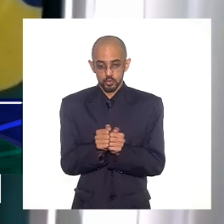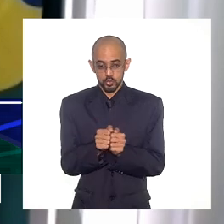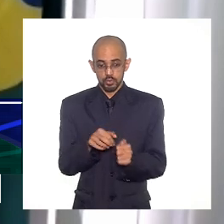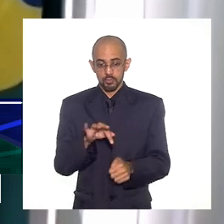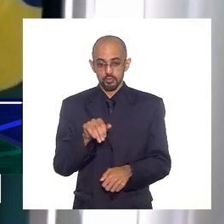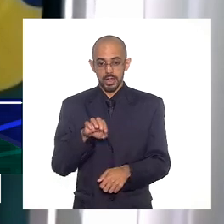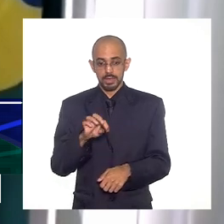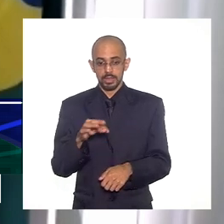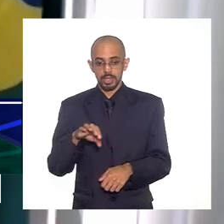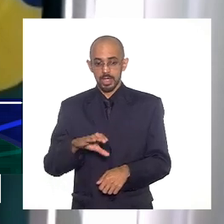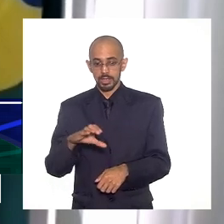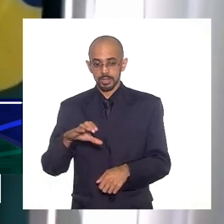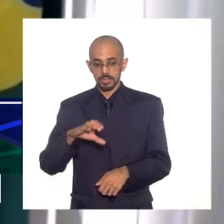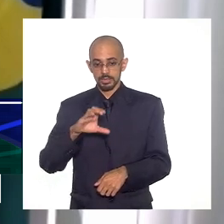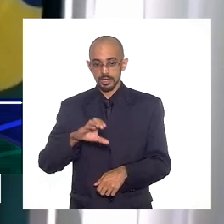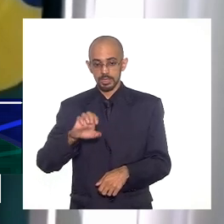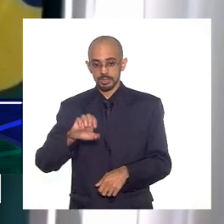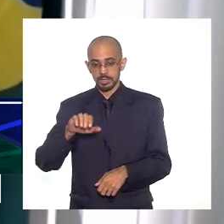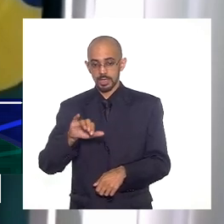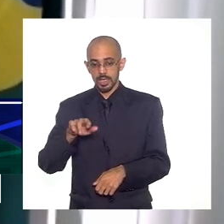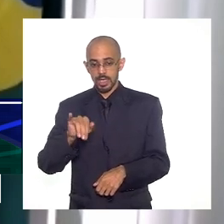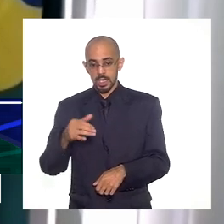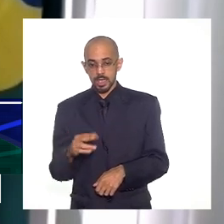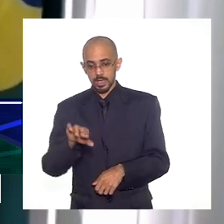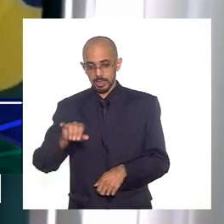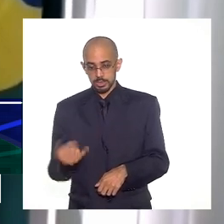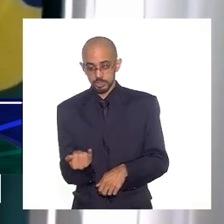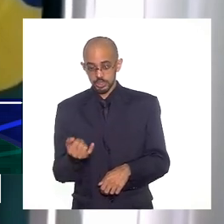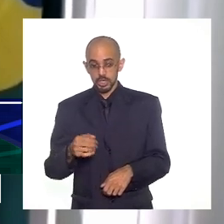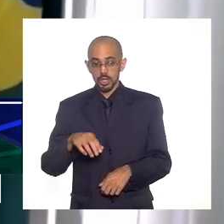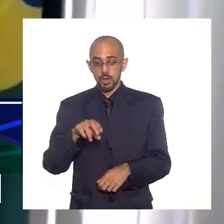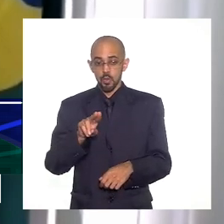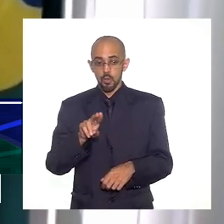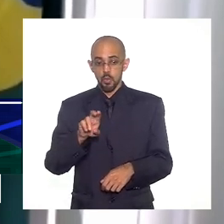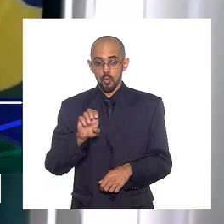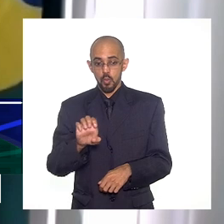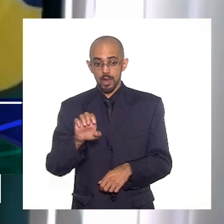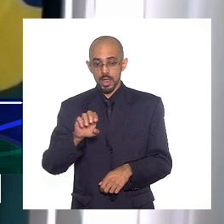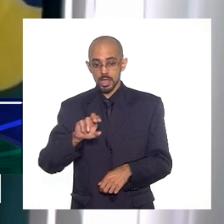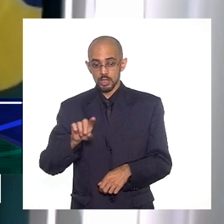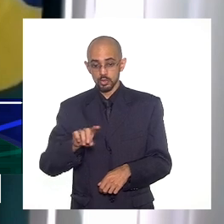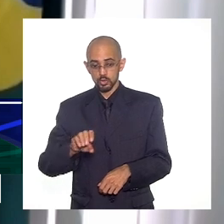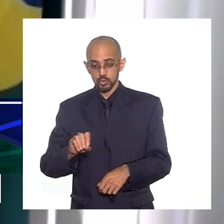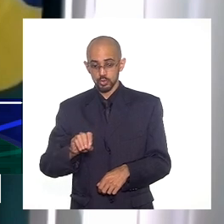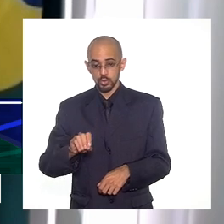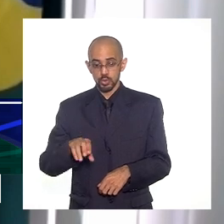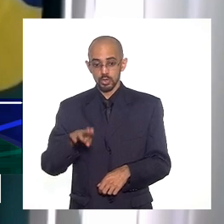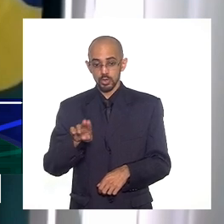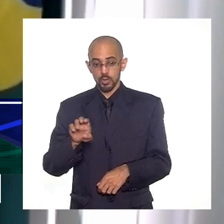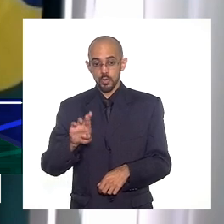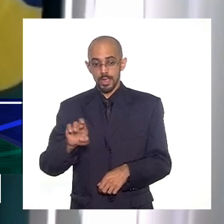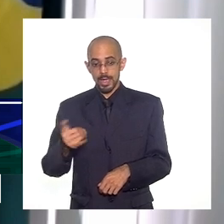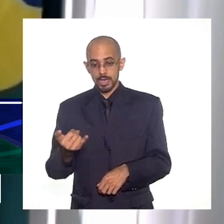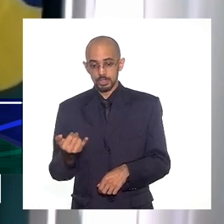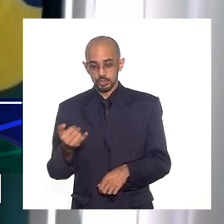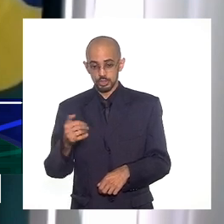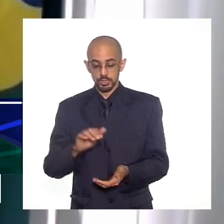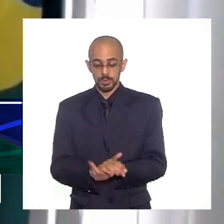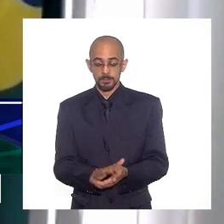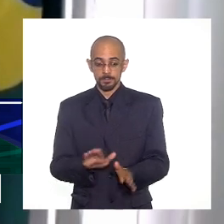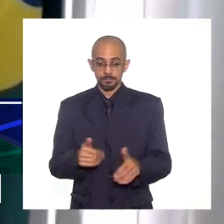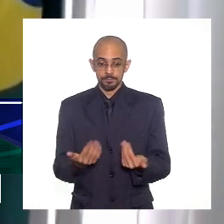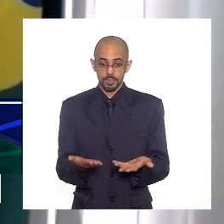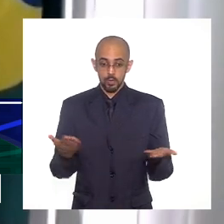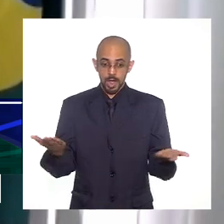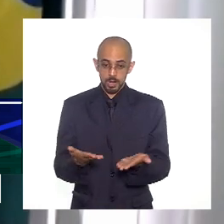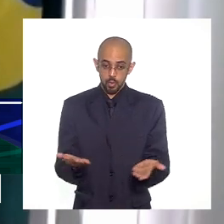FAETEC, CCERJ, o ESO, o ENF e o UERJ. E é absolutamente fundamental que agora que o governo do Estado